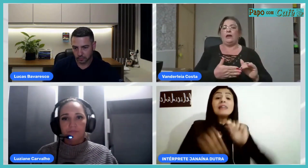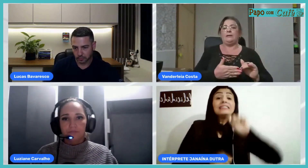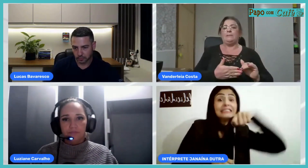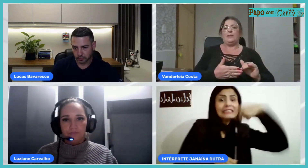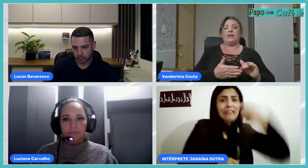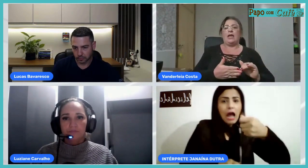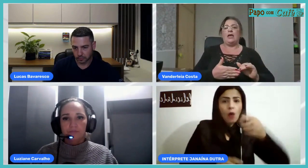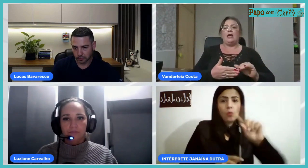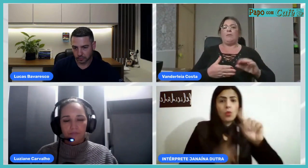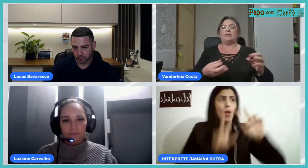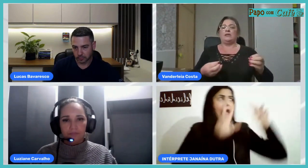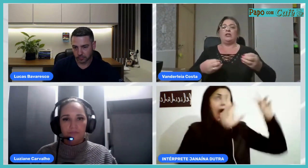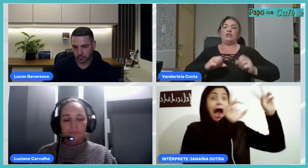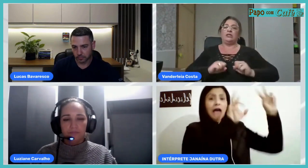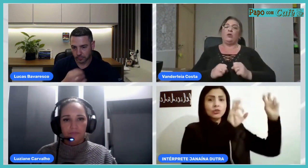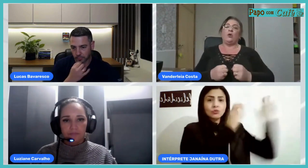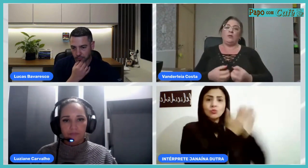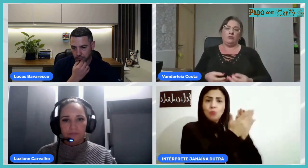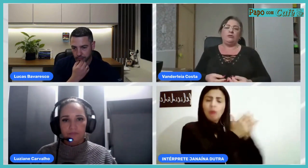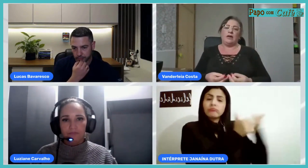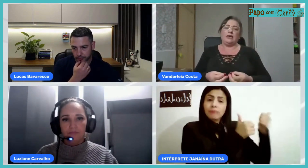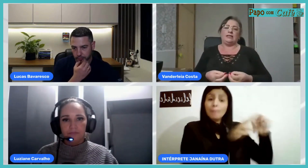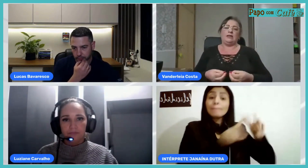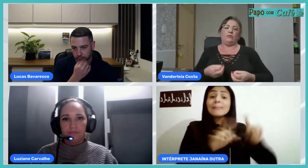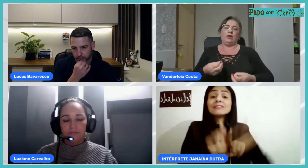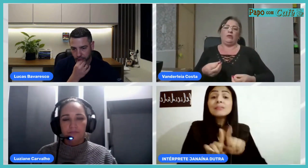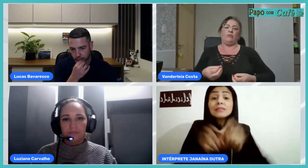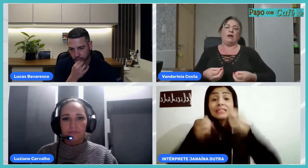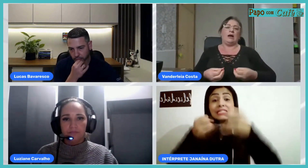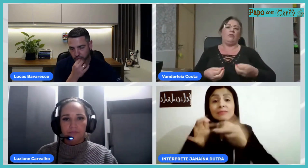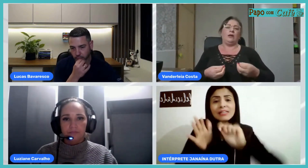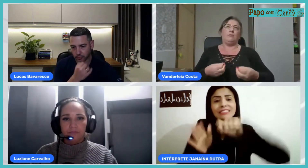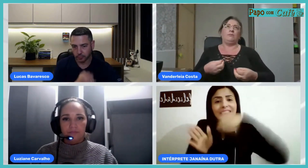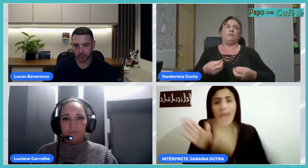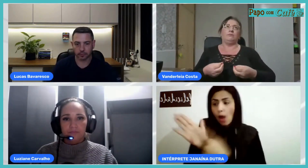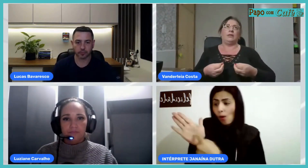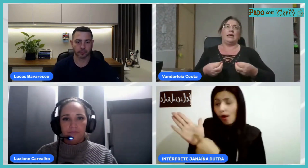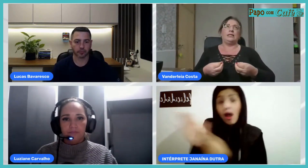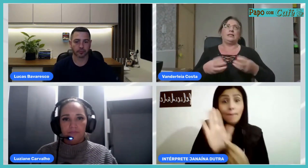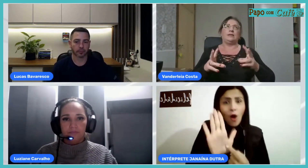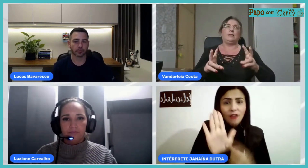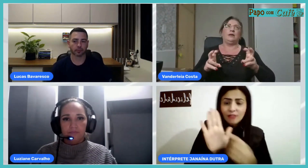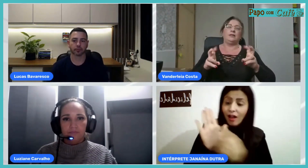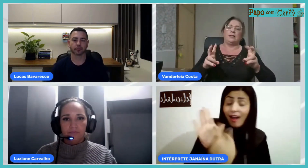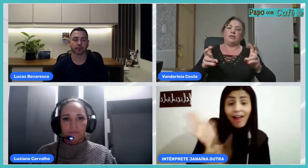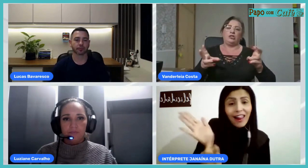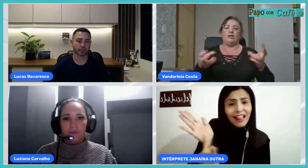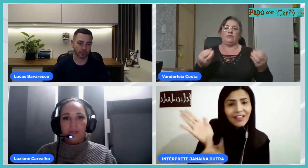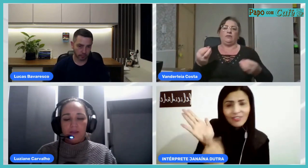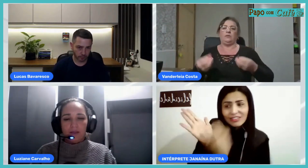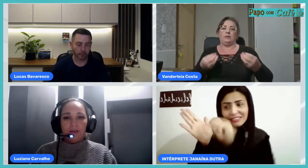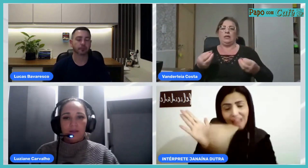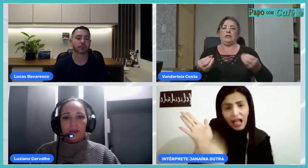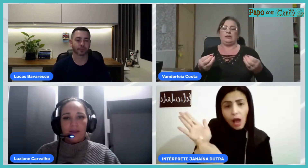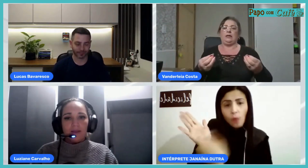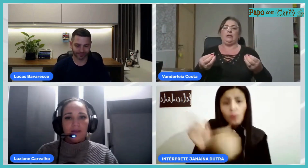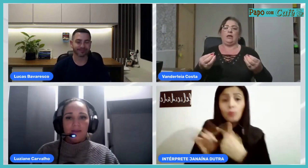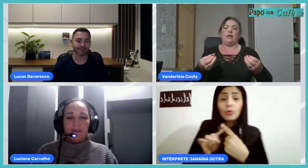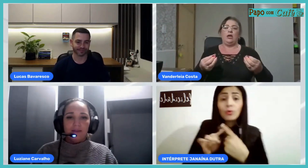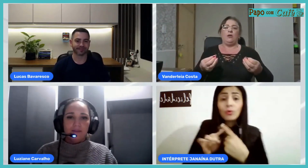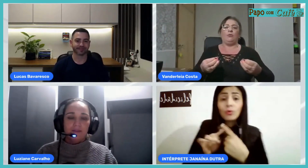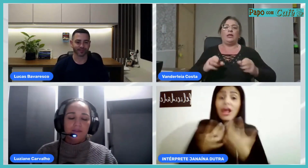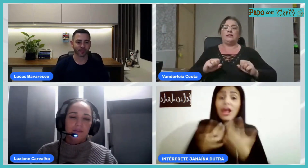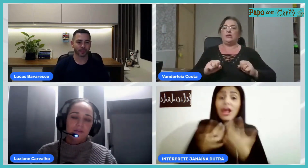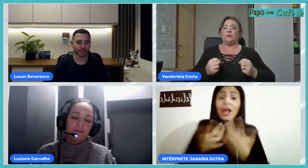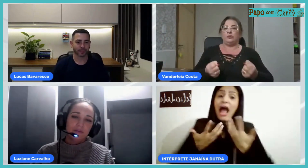conteúdo de fora, né? Mas a gente se doa muito mais, é uma aula mais cansativa, vamos dizer assim,